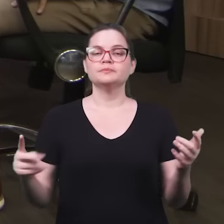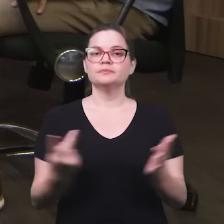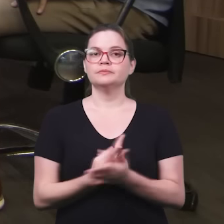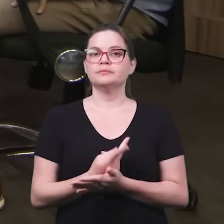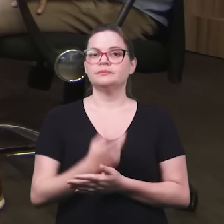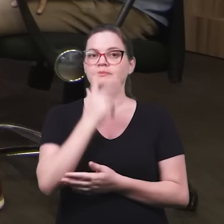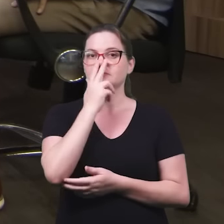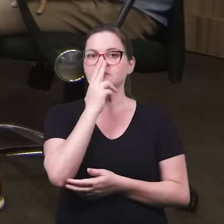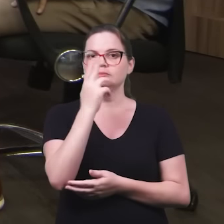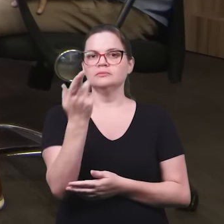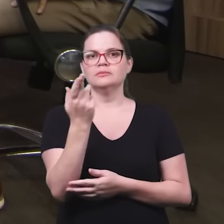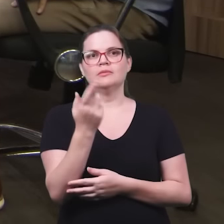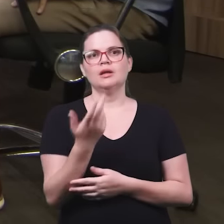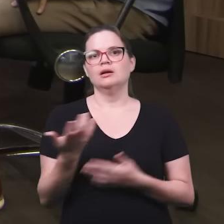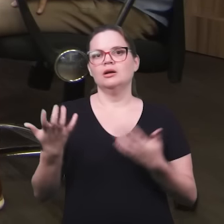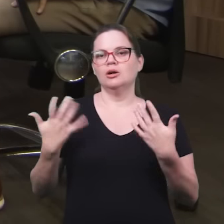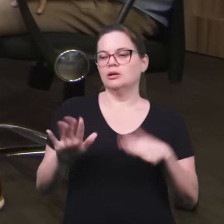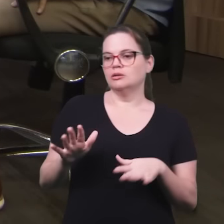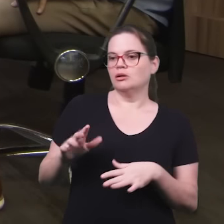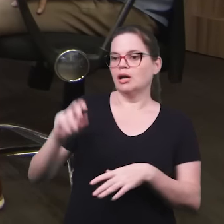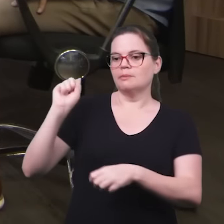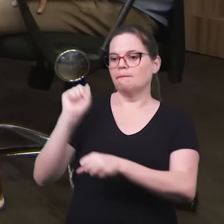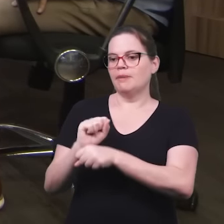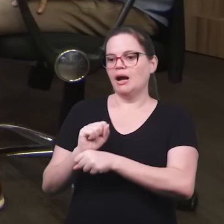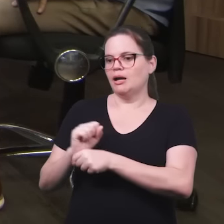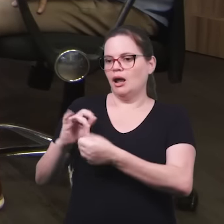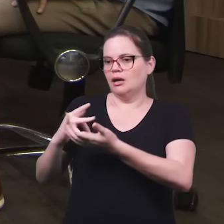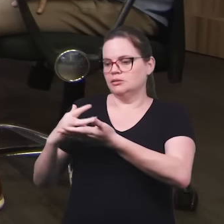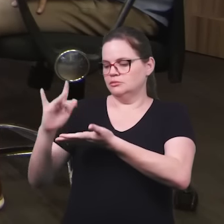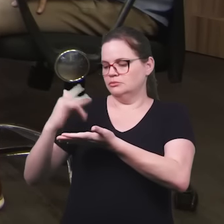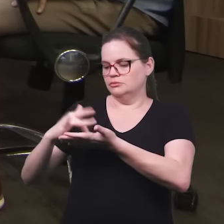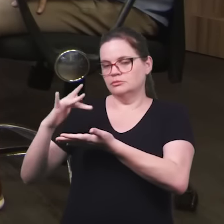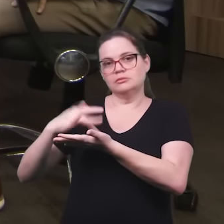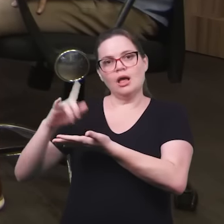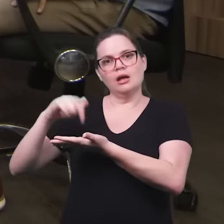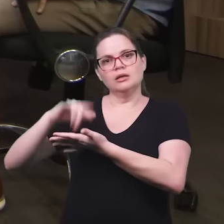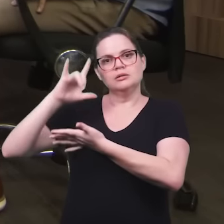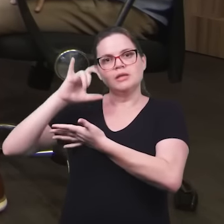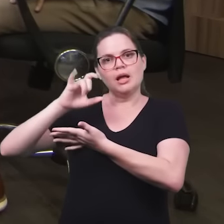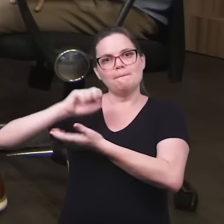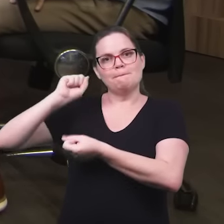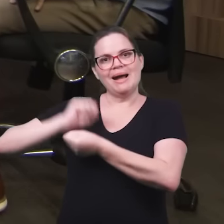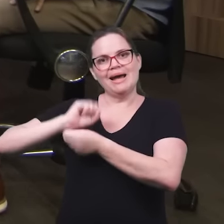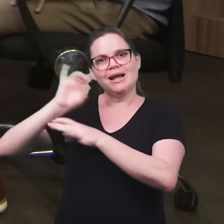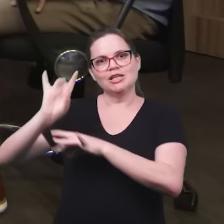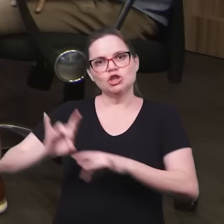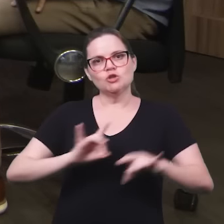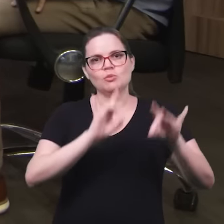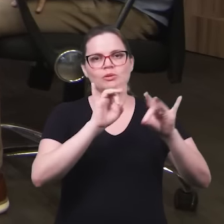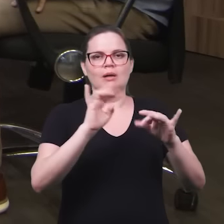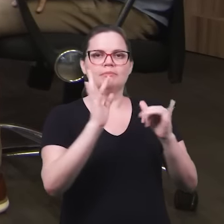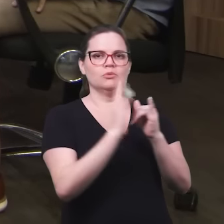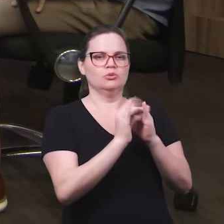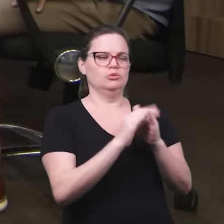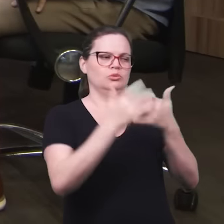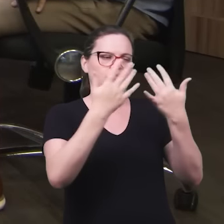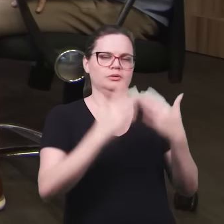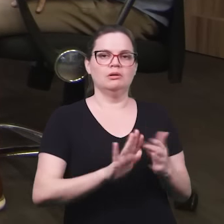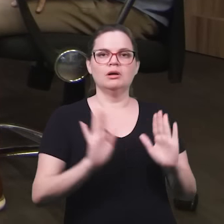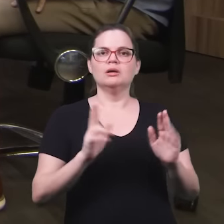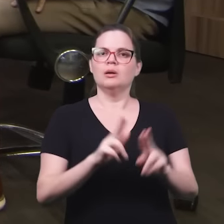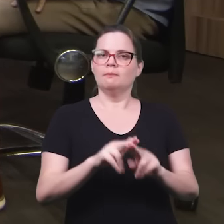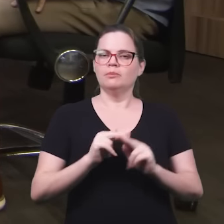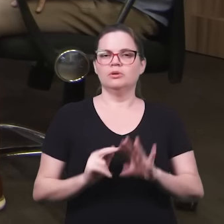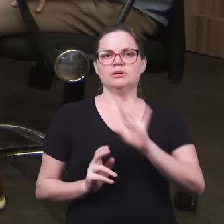se ela não quisesse parar aquele momento que ela está consumindo ali aquela rede para isso. E isso implica até nos tipos de formato que